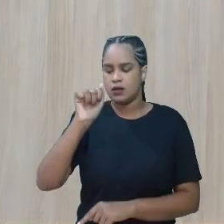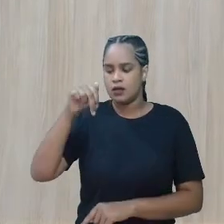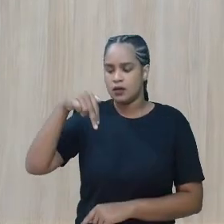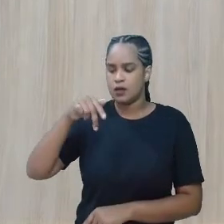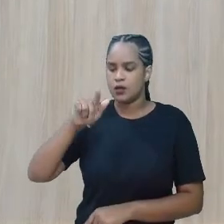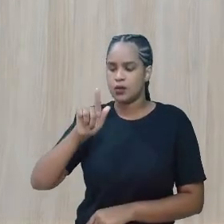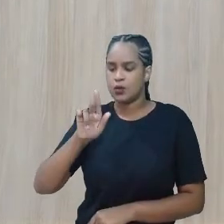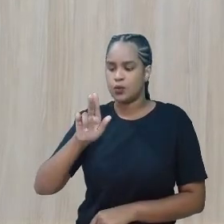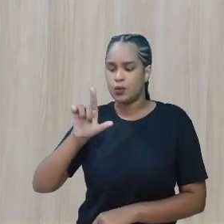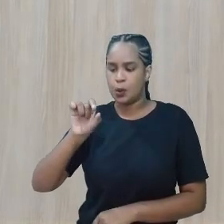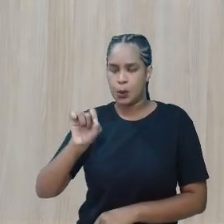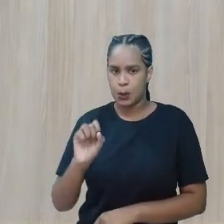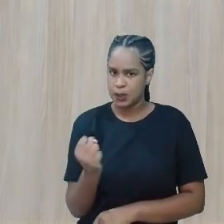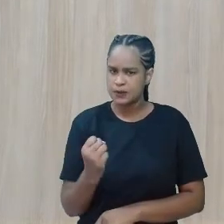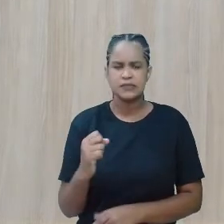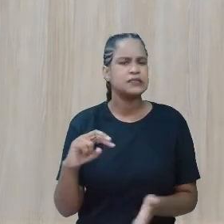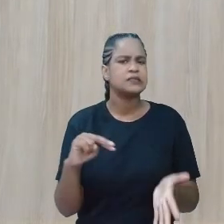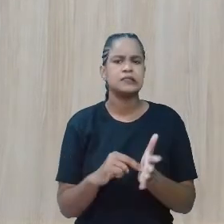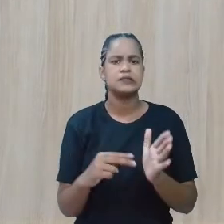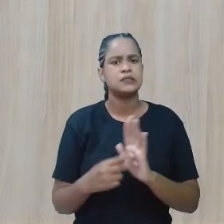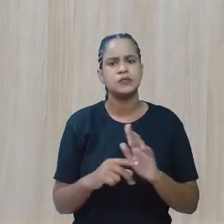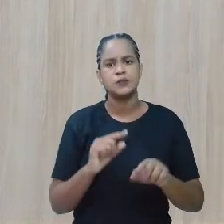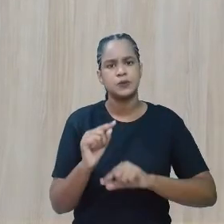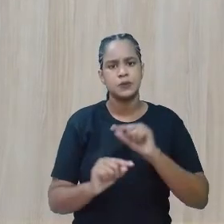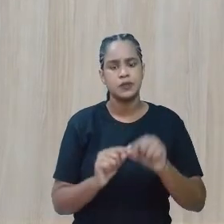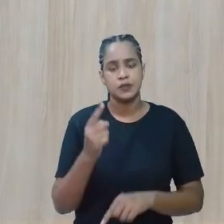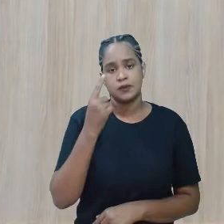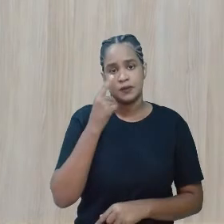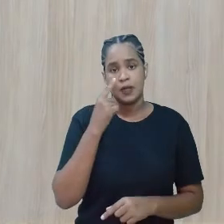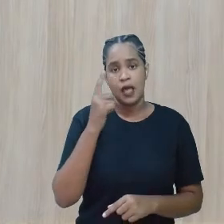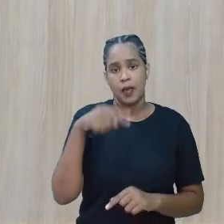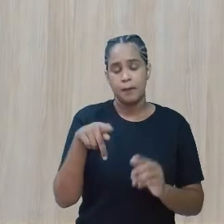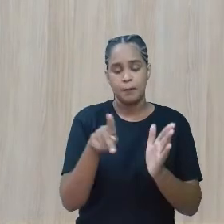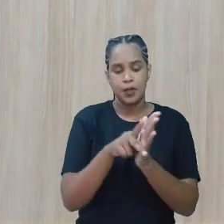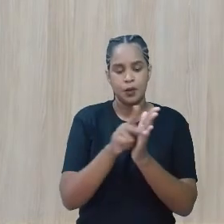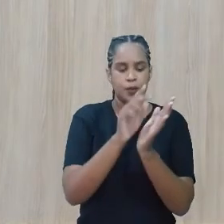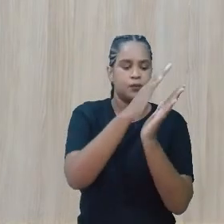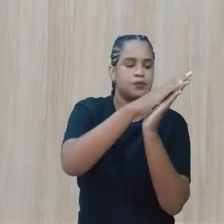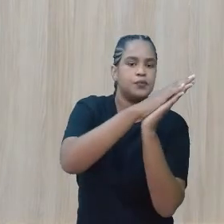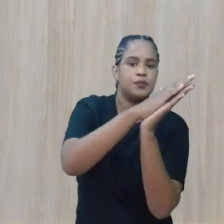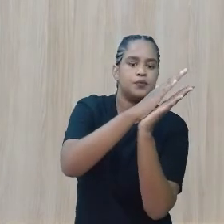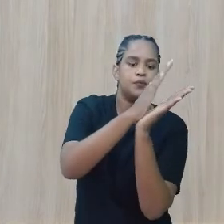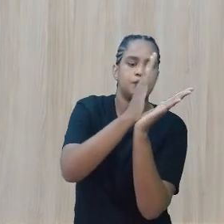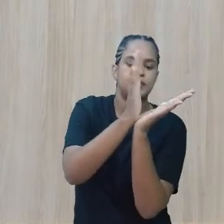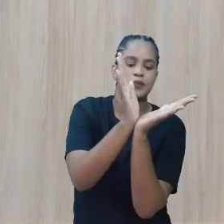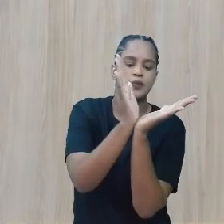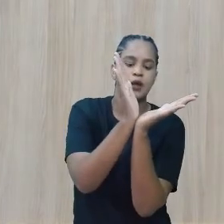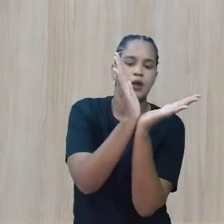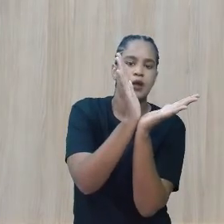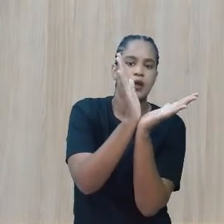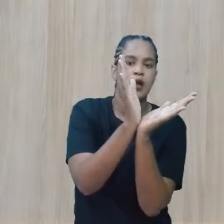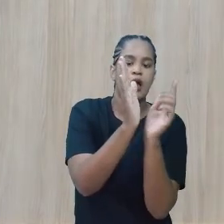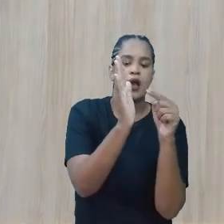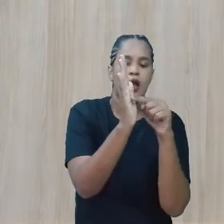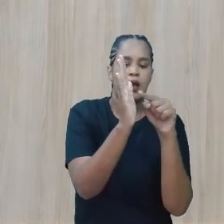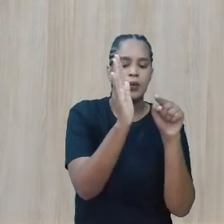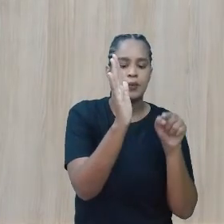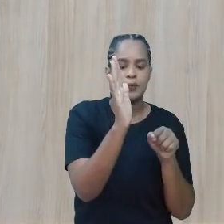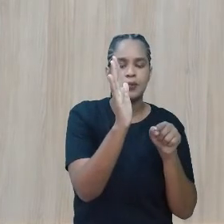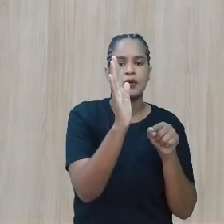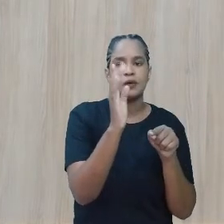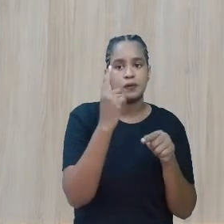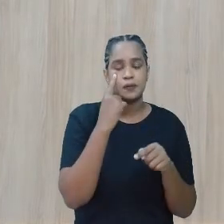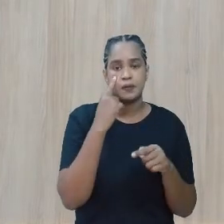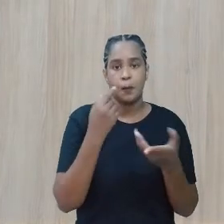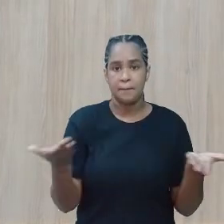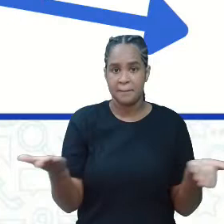alguns ângulos. E o que são esses ângulos? São as aberturas formadas pelo encontro, tá bom? Dessas retas. Então acompanha aqui